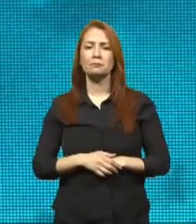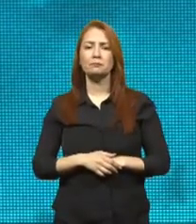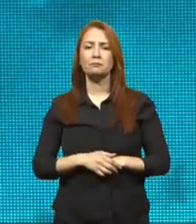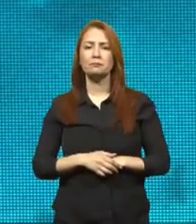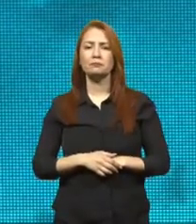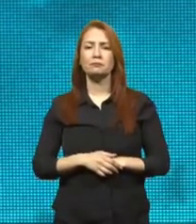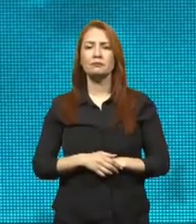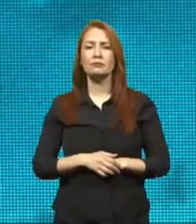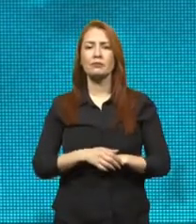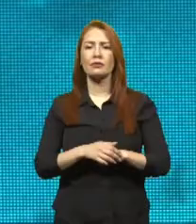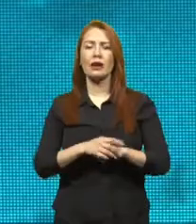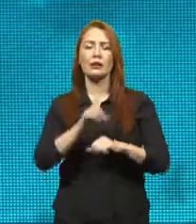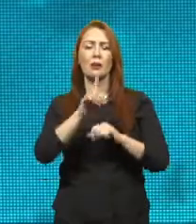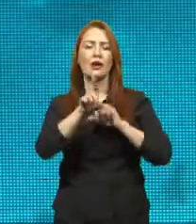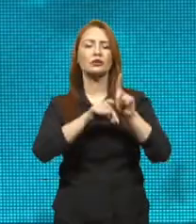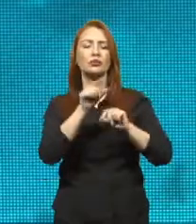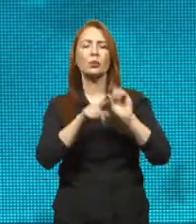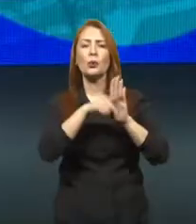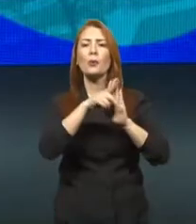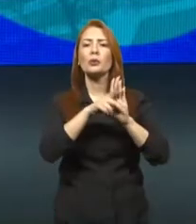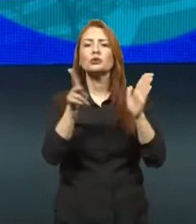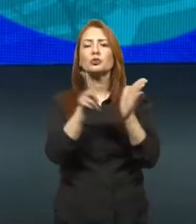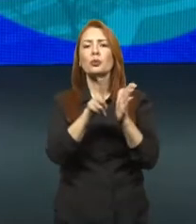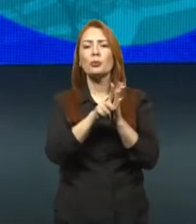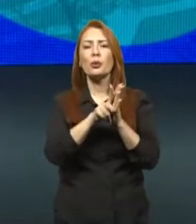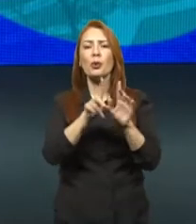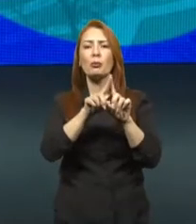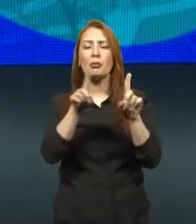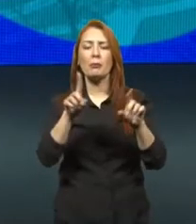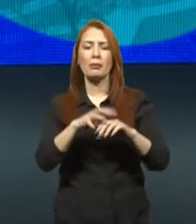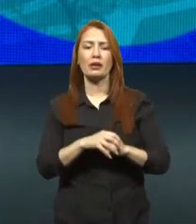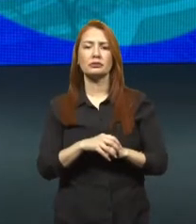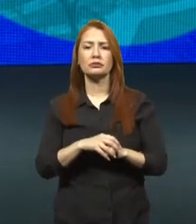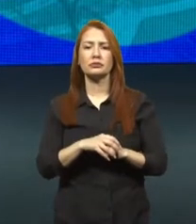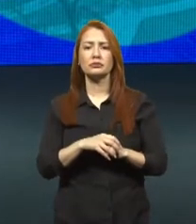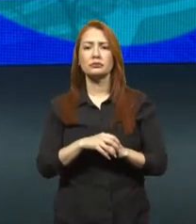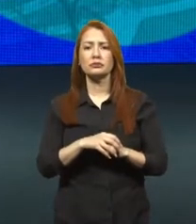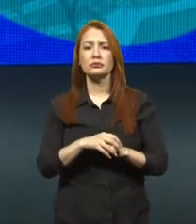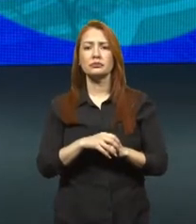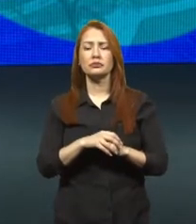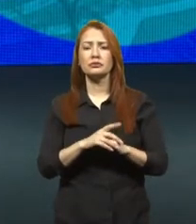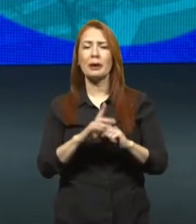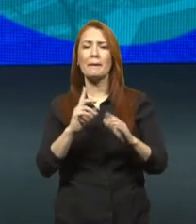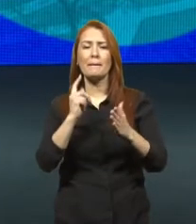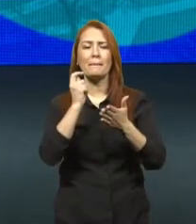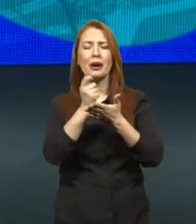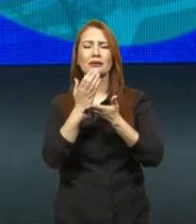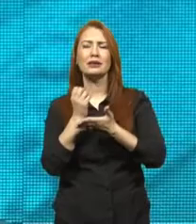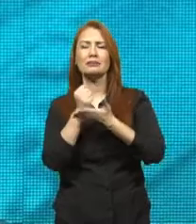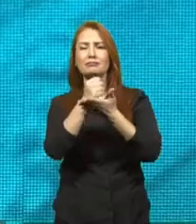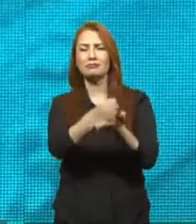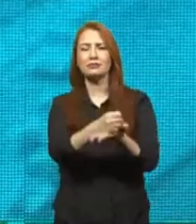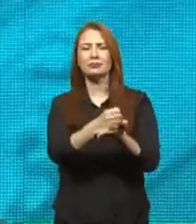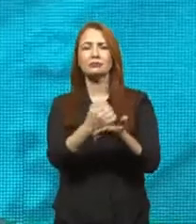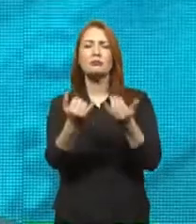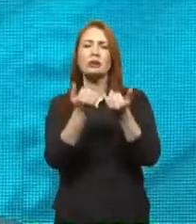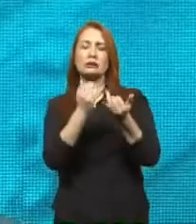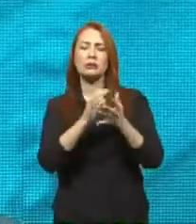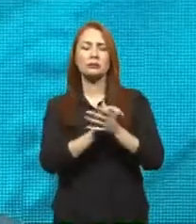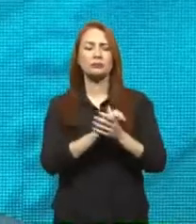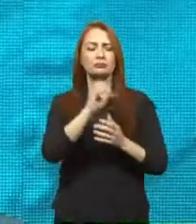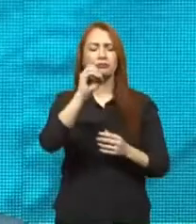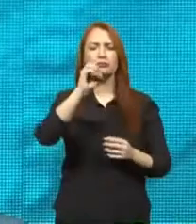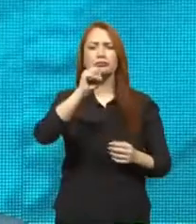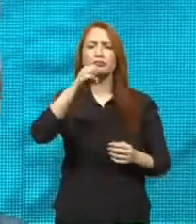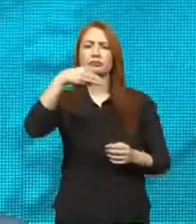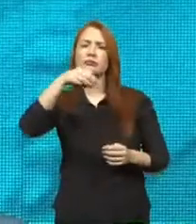Né, e não num projeto específico. Ou seja, nesse caso, o Osmar ele proporia um projeto para o fundo, né? O projeto do vidro do